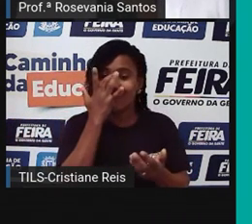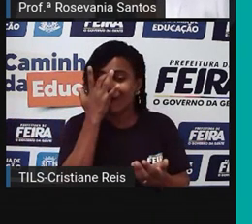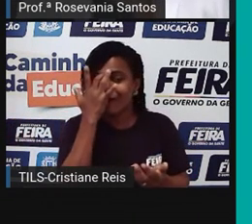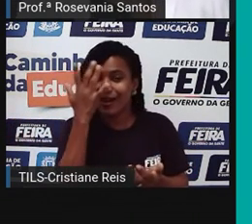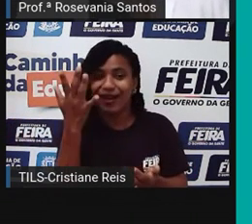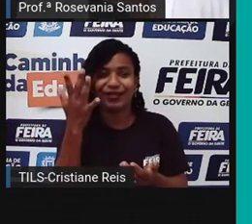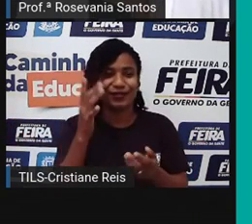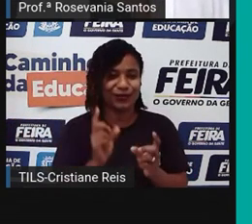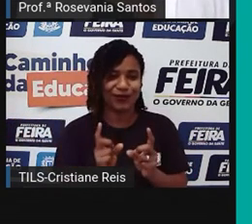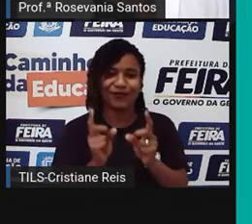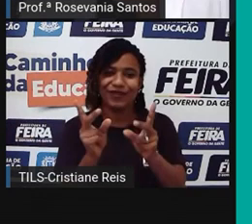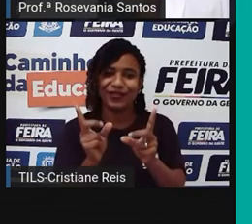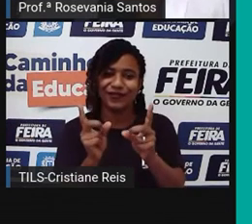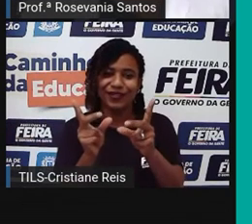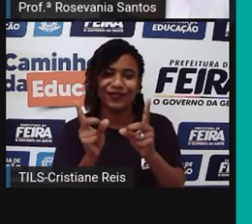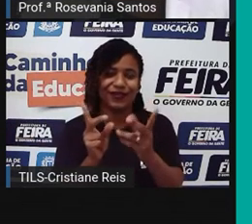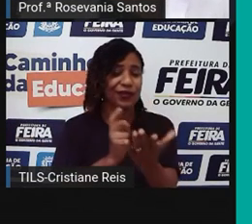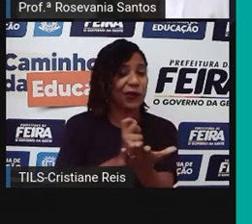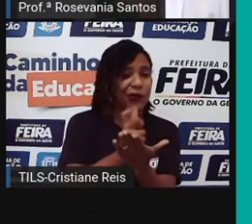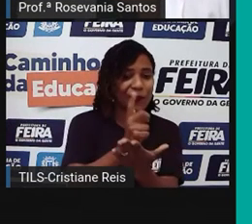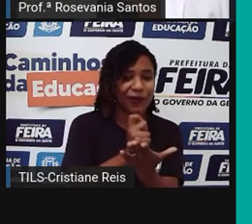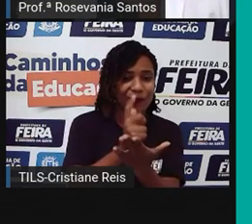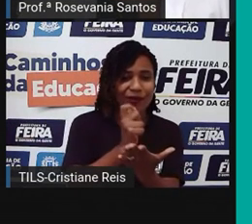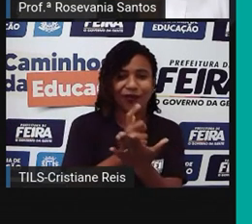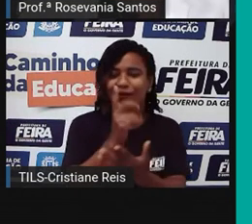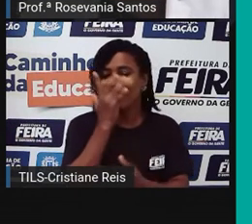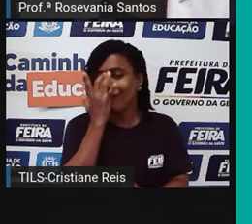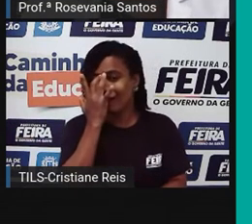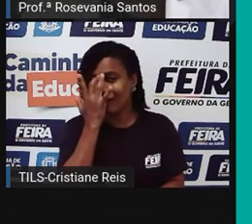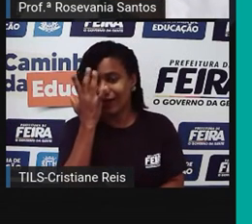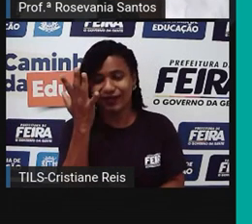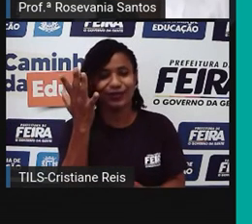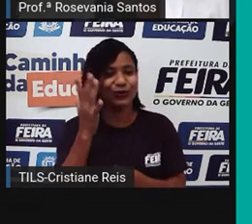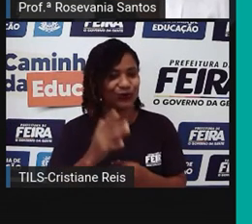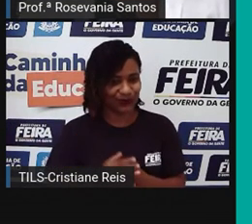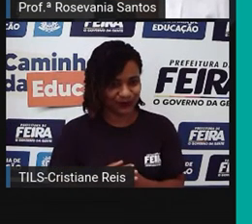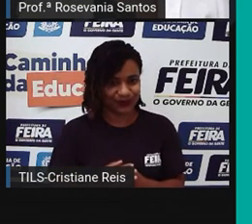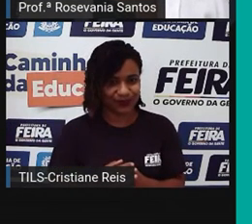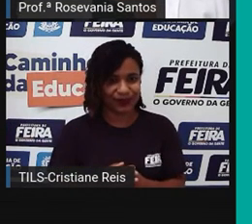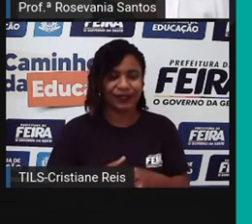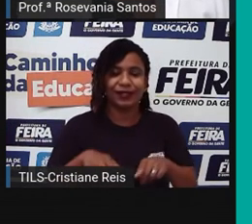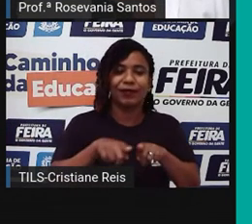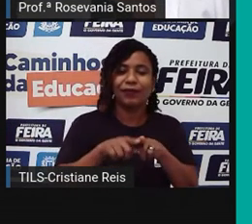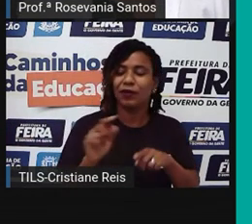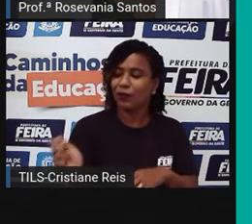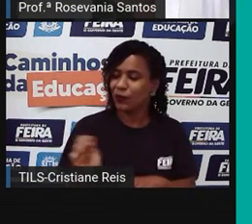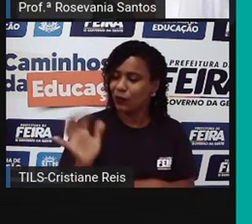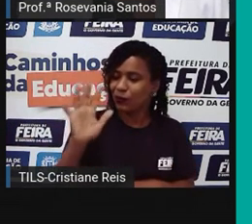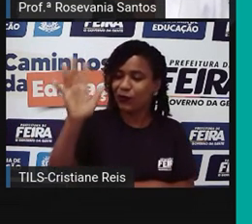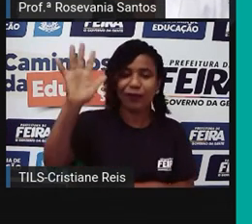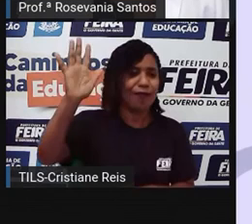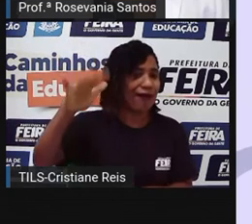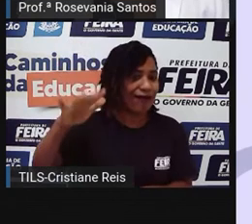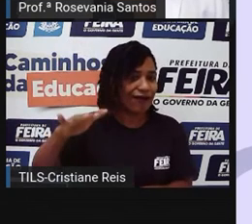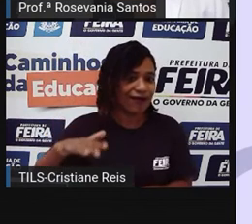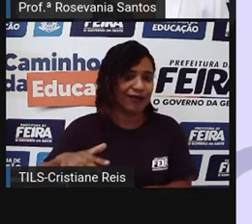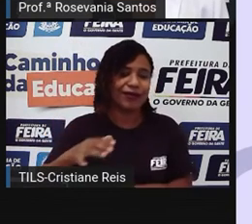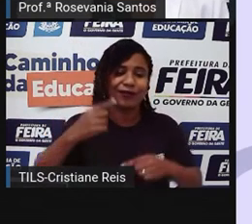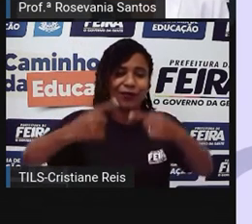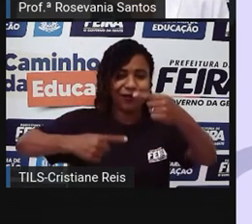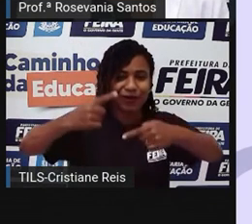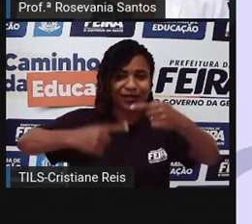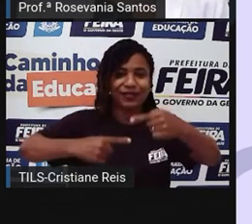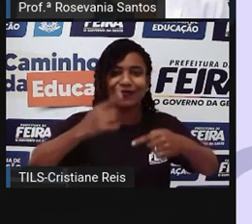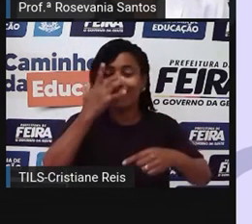a compra e venda de mercadorias, melhorou essa questão, né, dos preços, das concorrências, dos produtos e